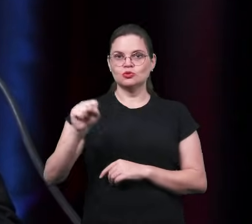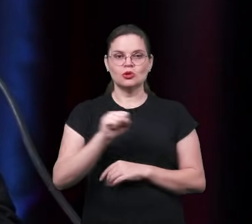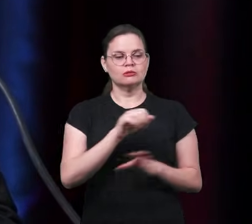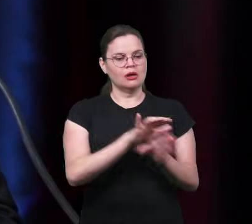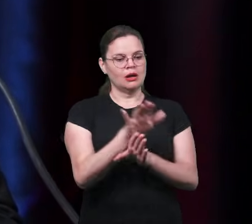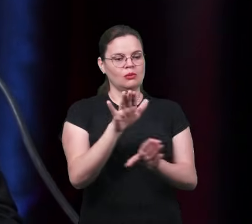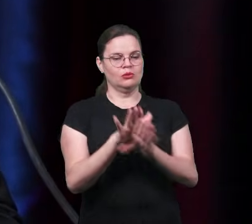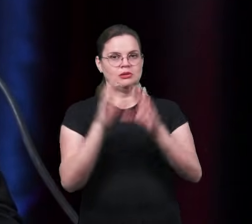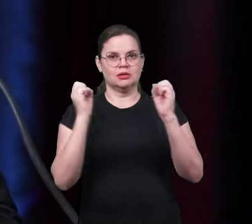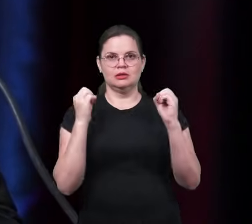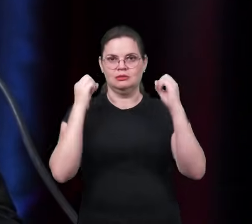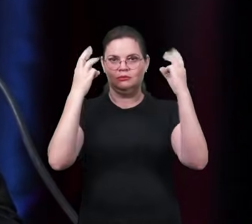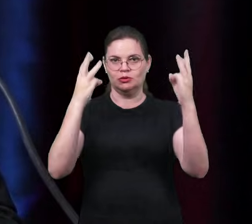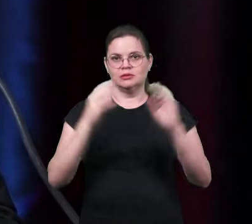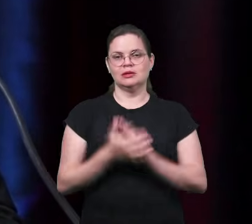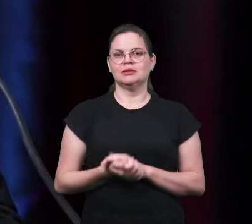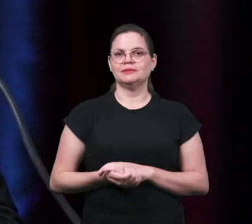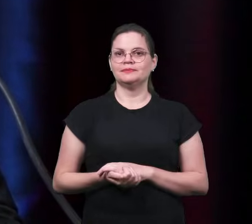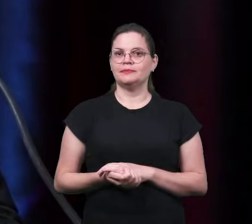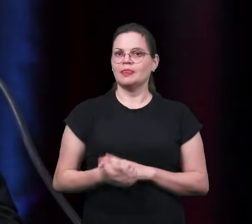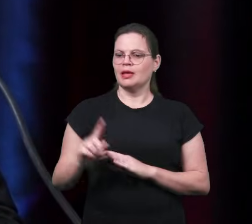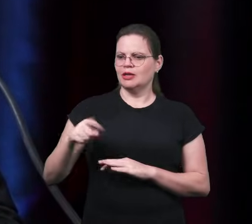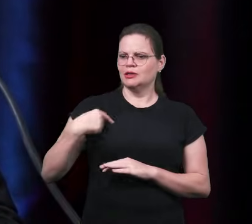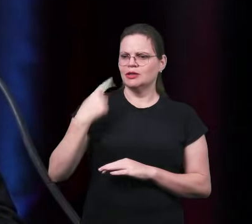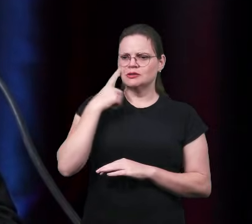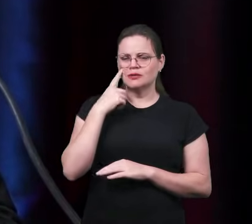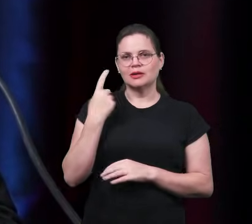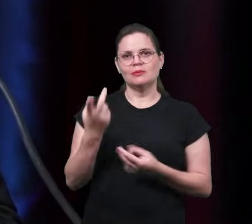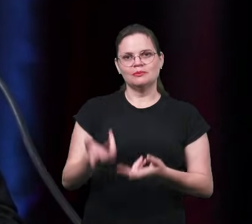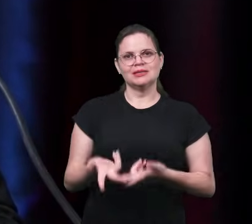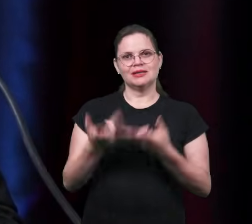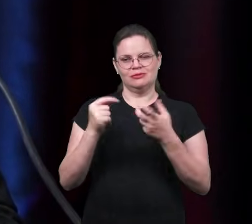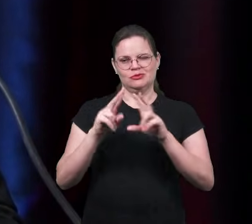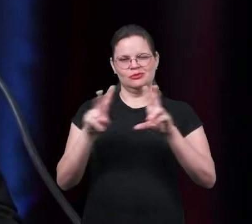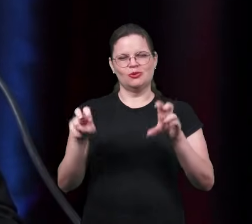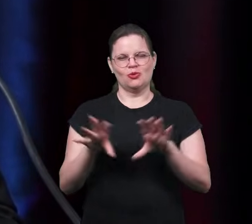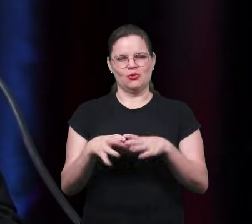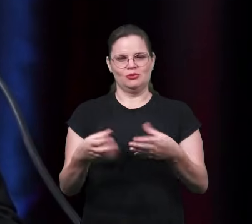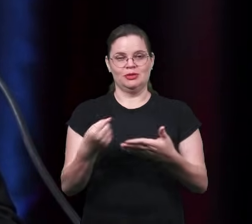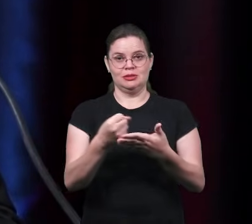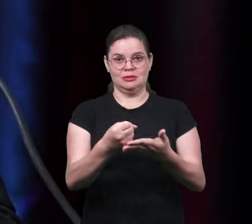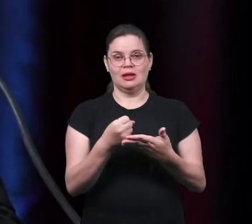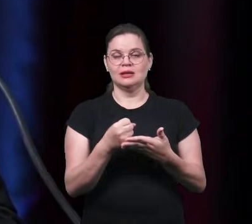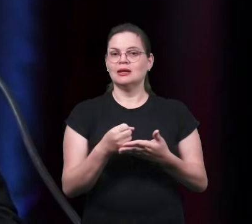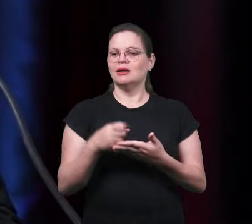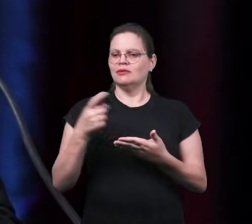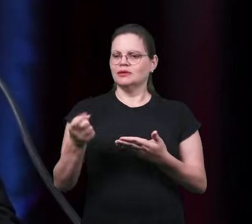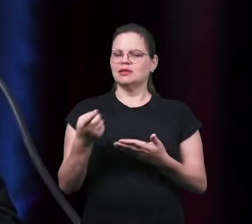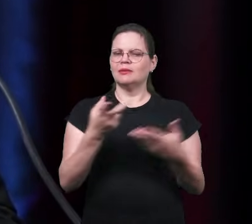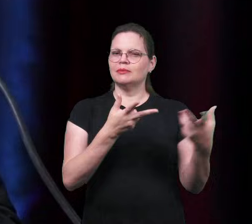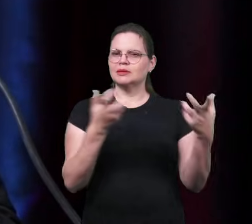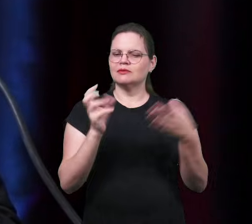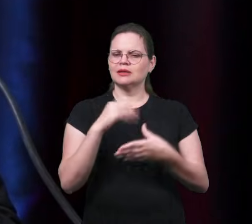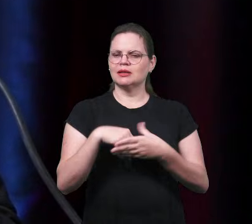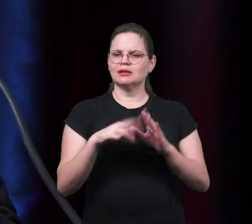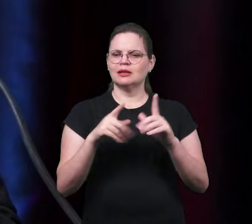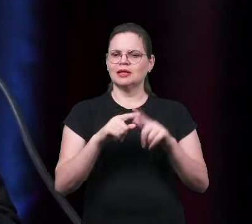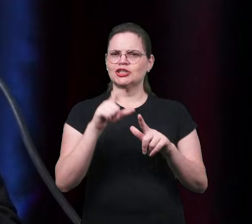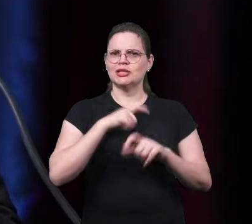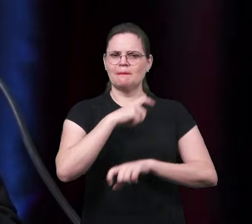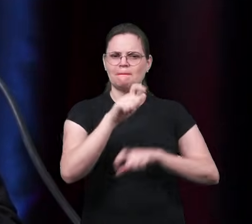disse, porque nós recebemos pessoas de todas as situações e começamos a observar como Deus faz. Porque